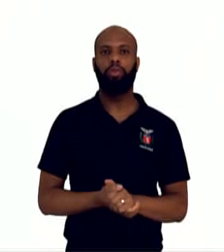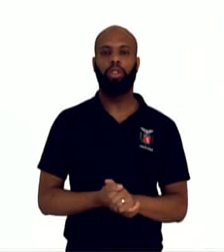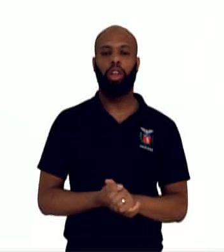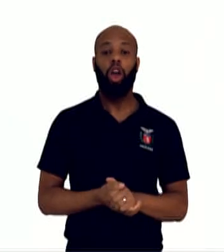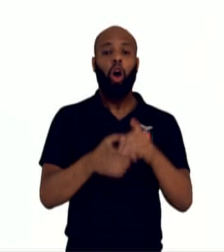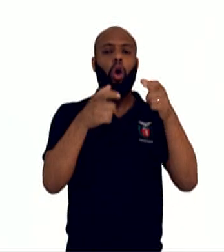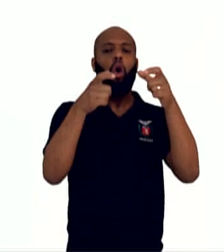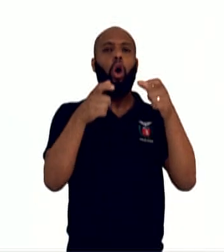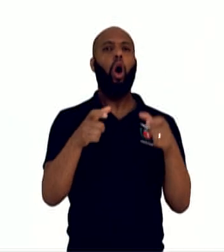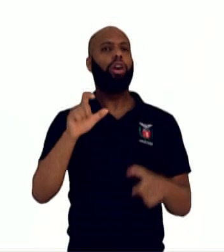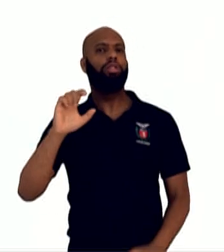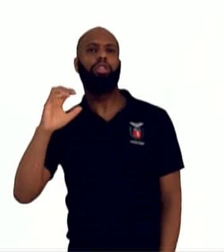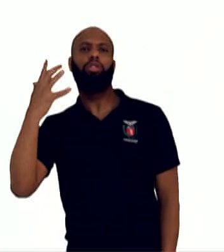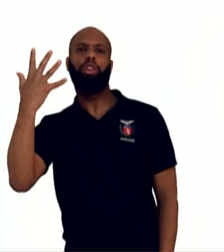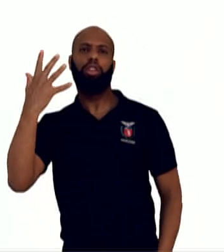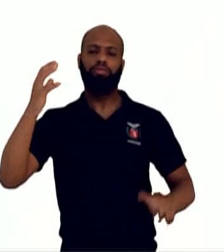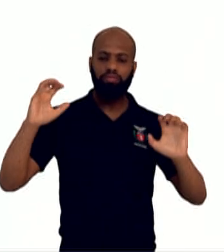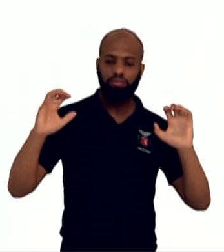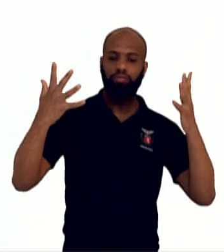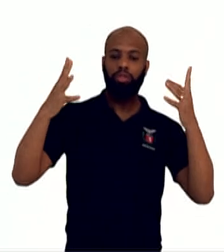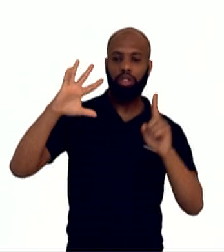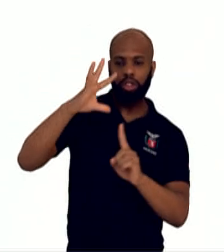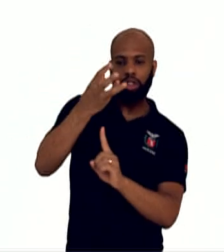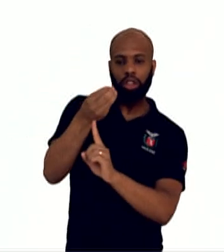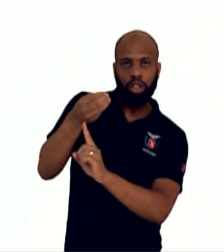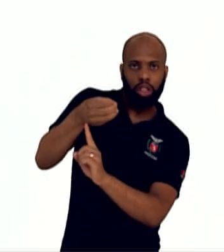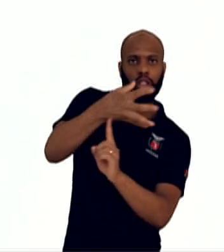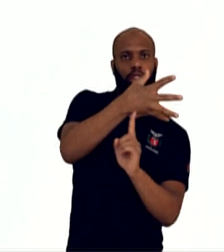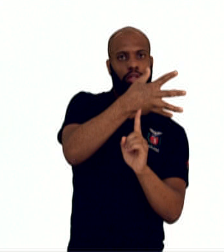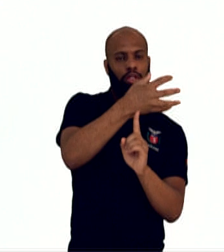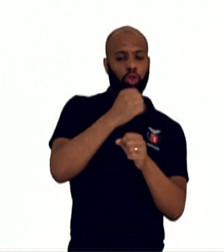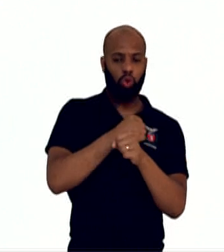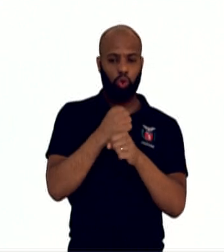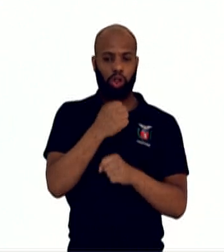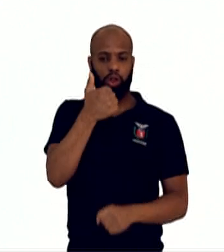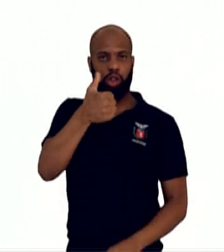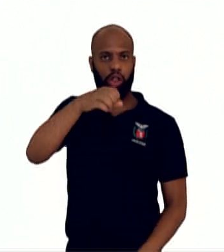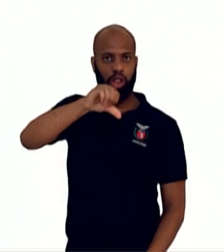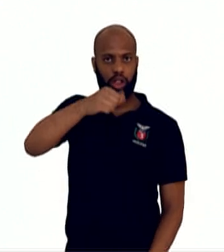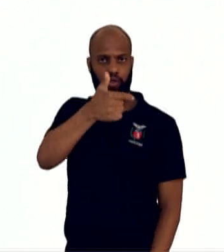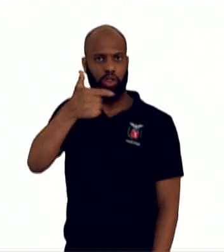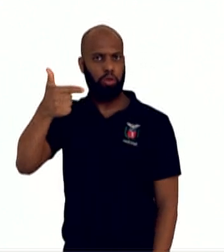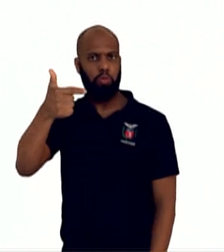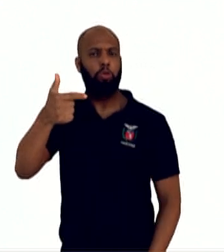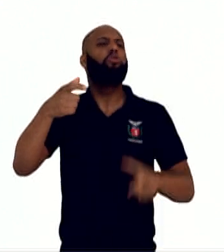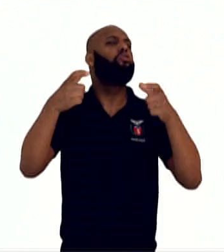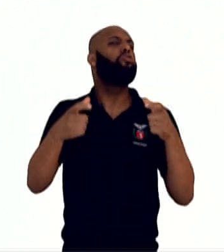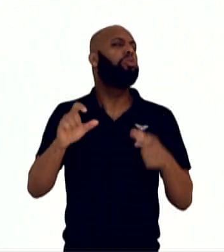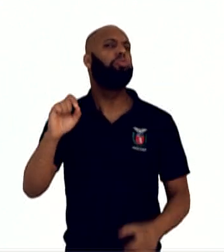que local aconteceu o evento da Semana de Arte Moderna de 1922?